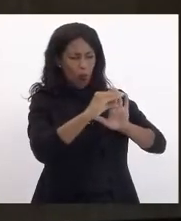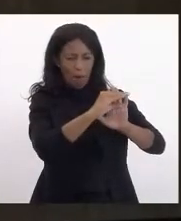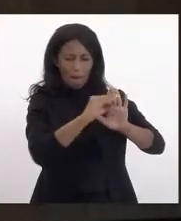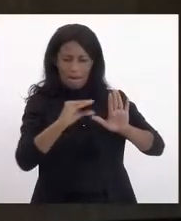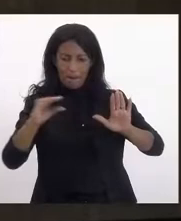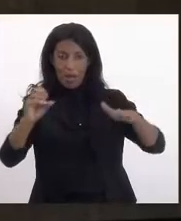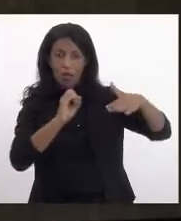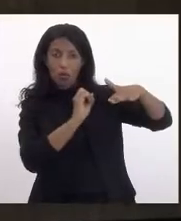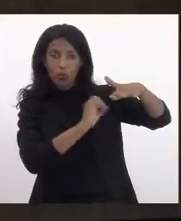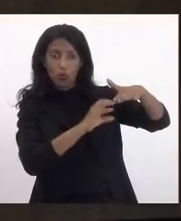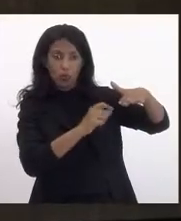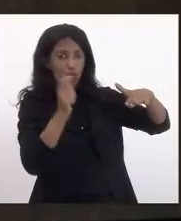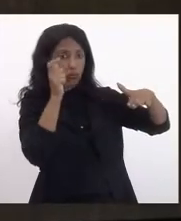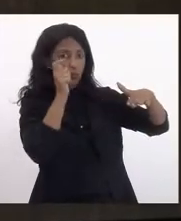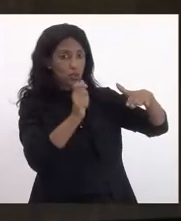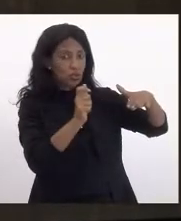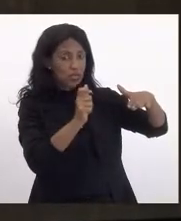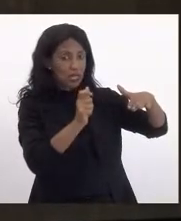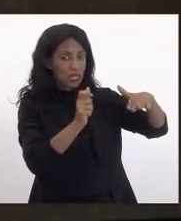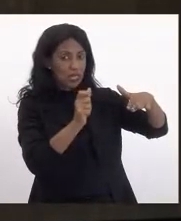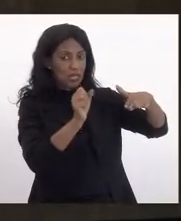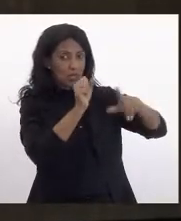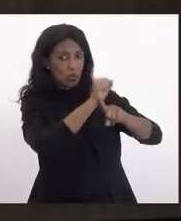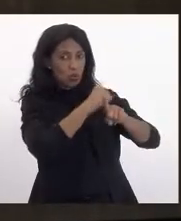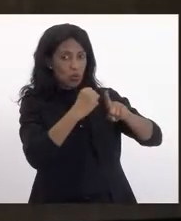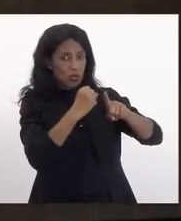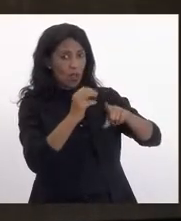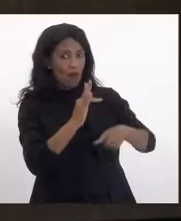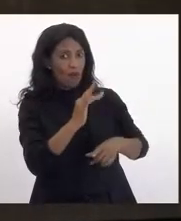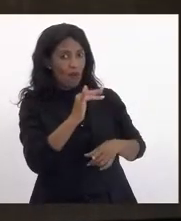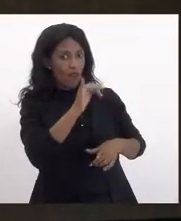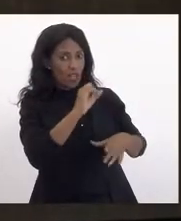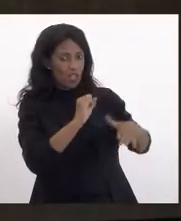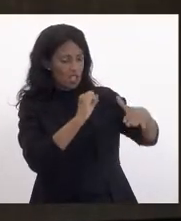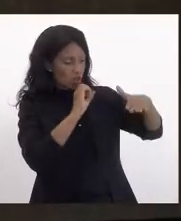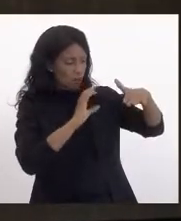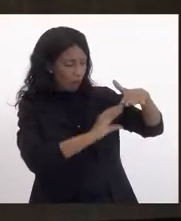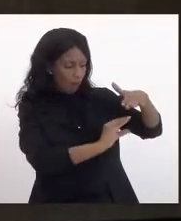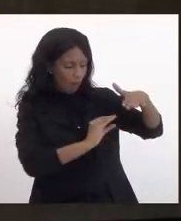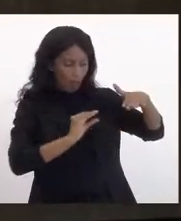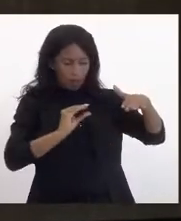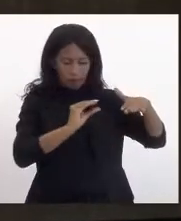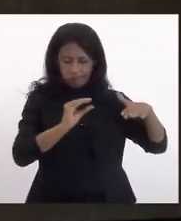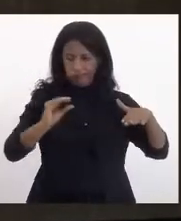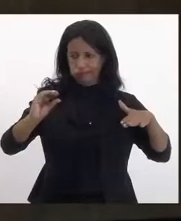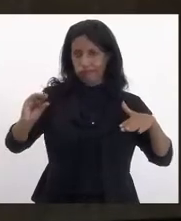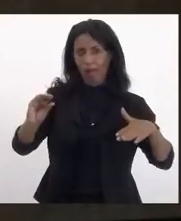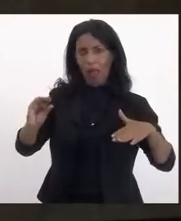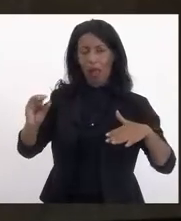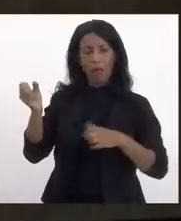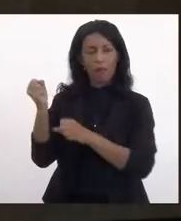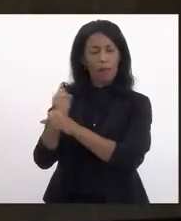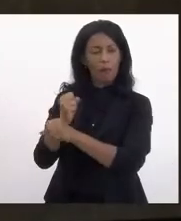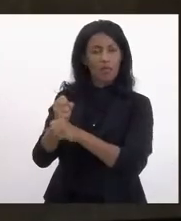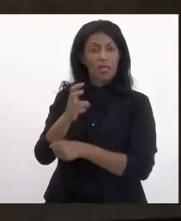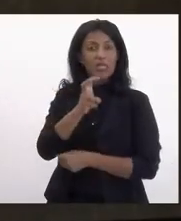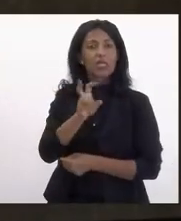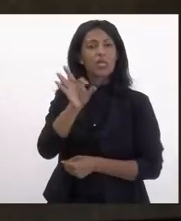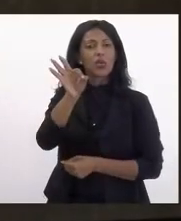de Habitação de Interesse Social, o FEIS, né, que tem uma receita vinculada ao FECP, 5% do